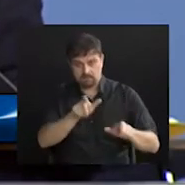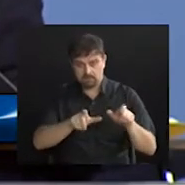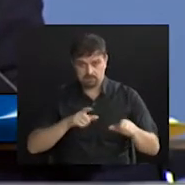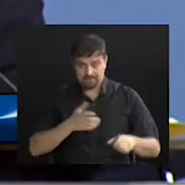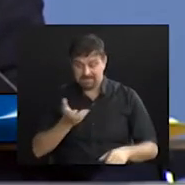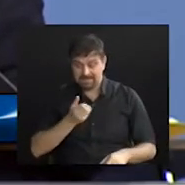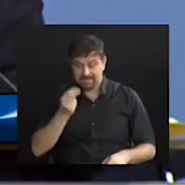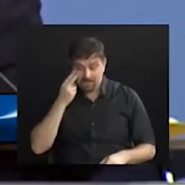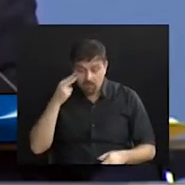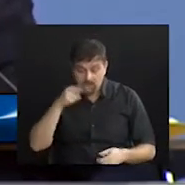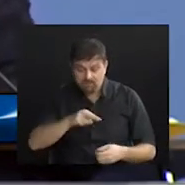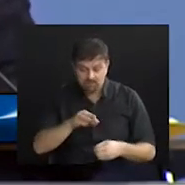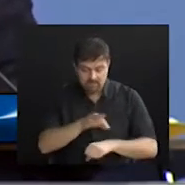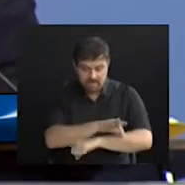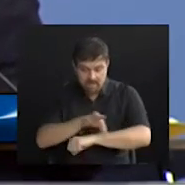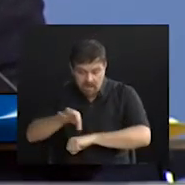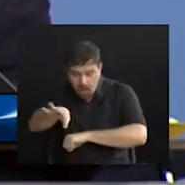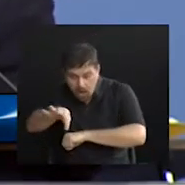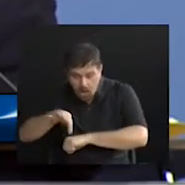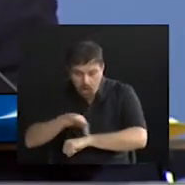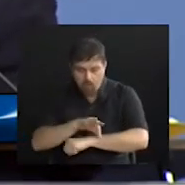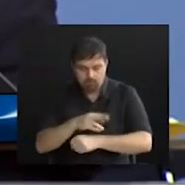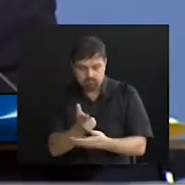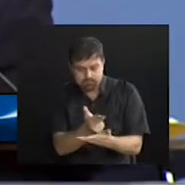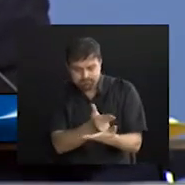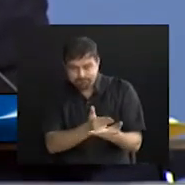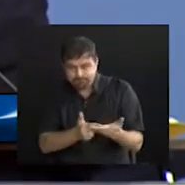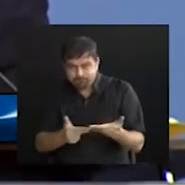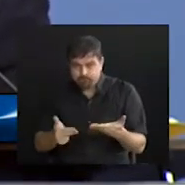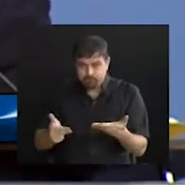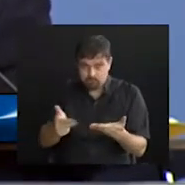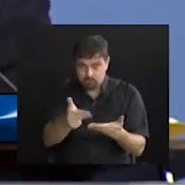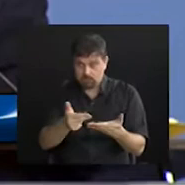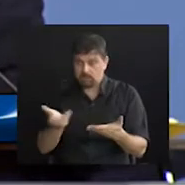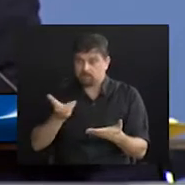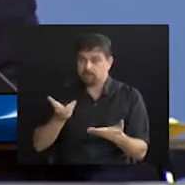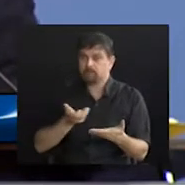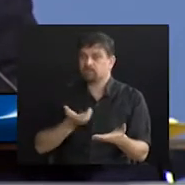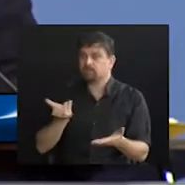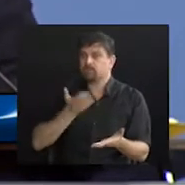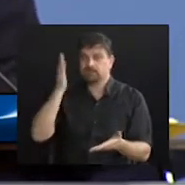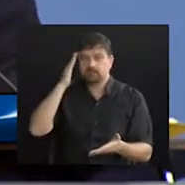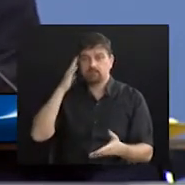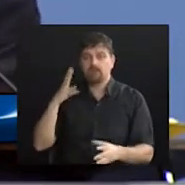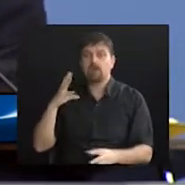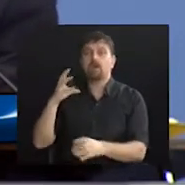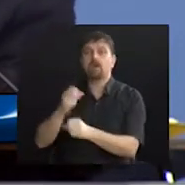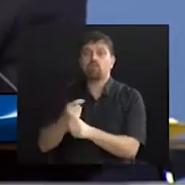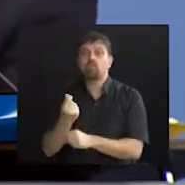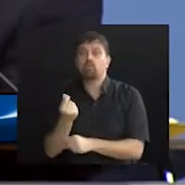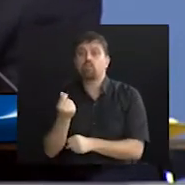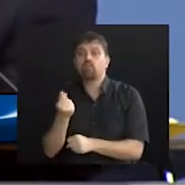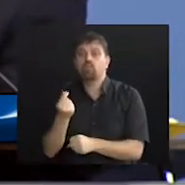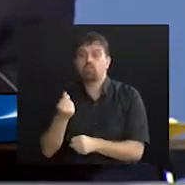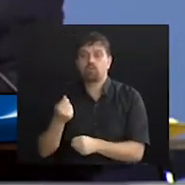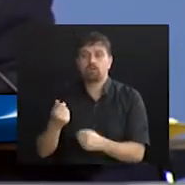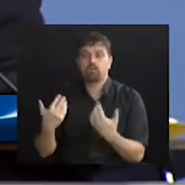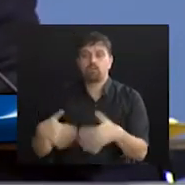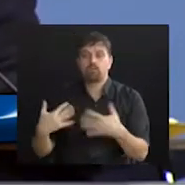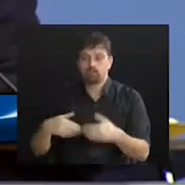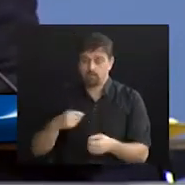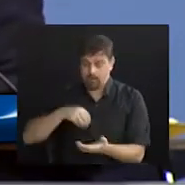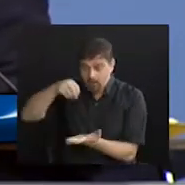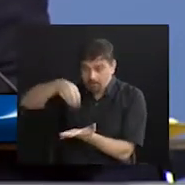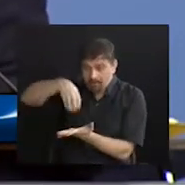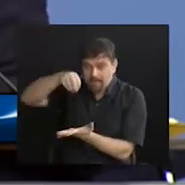queriam ver o projeto e eu solicitei então informações sobre o custo das obras e sobre o projeto uma